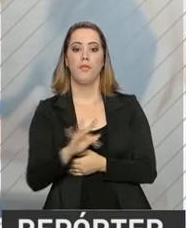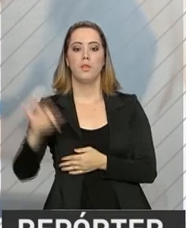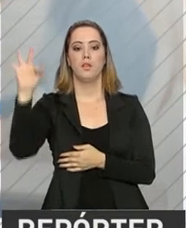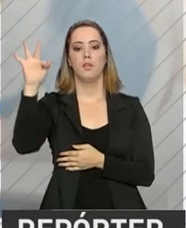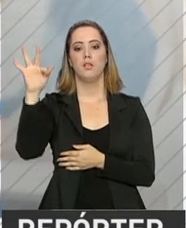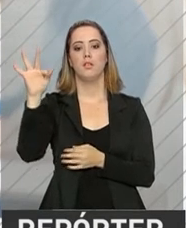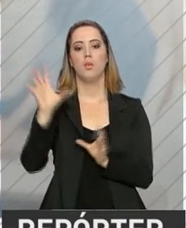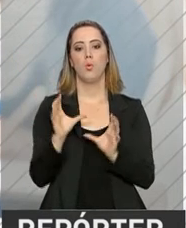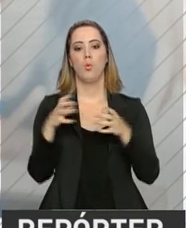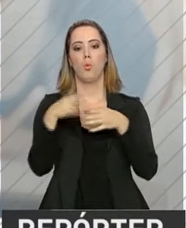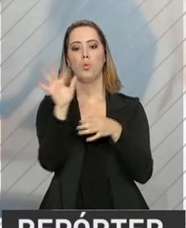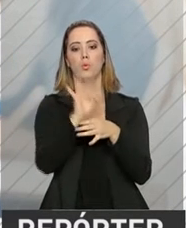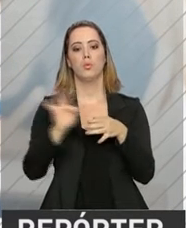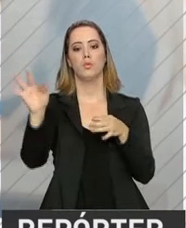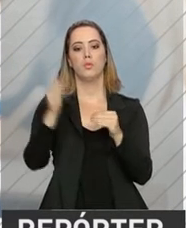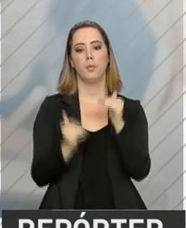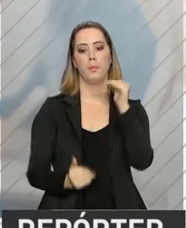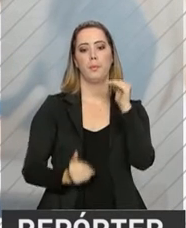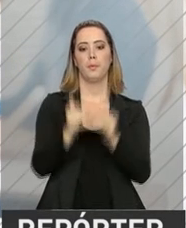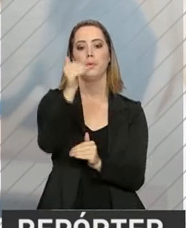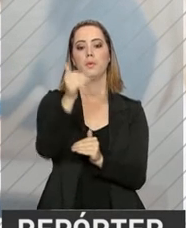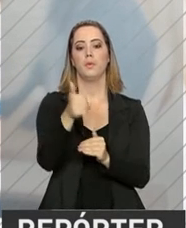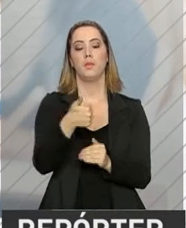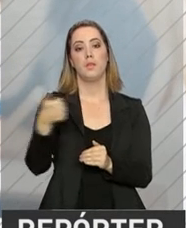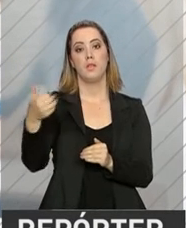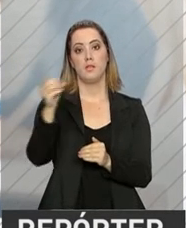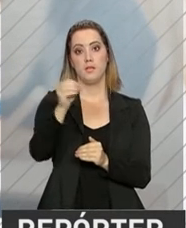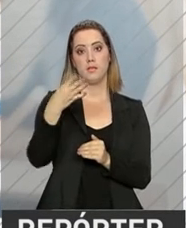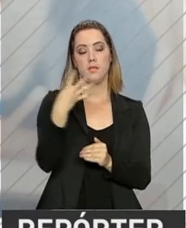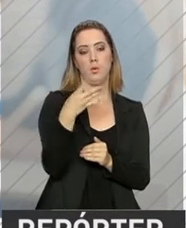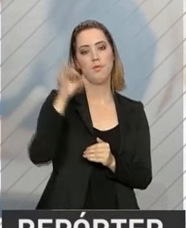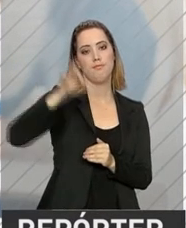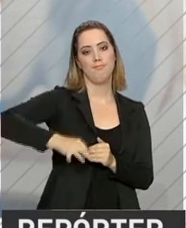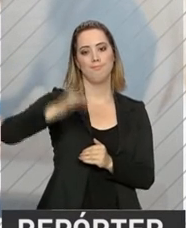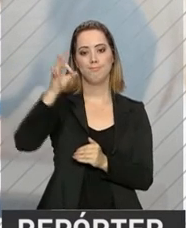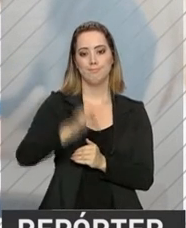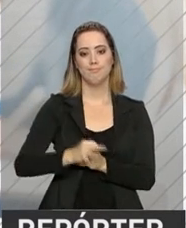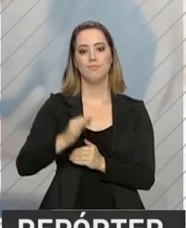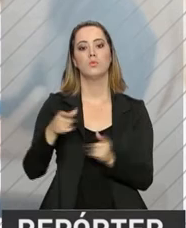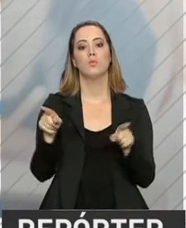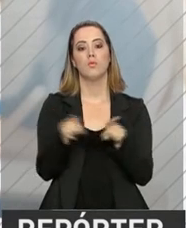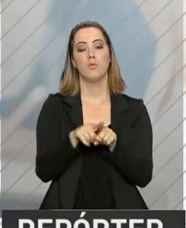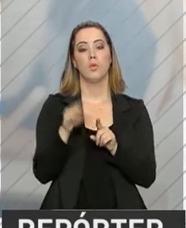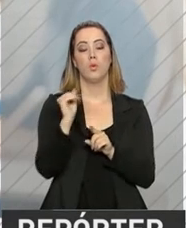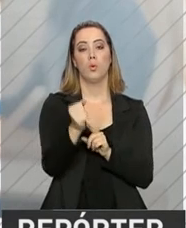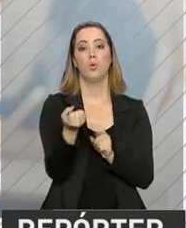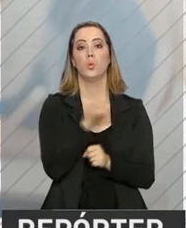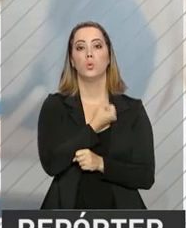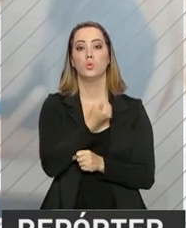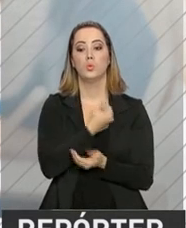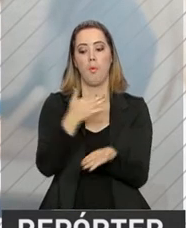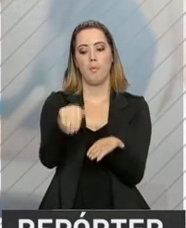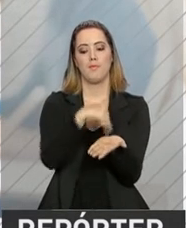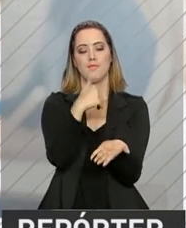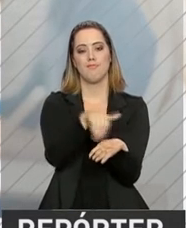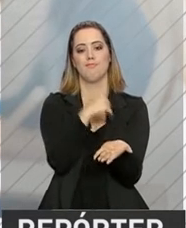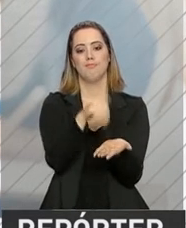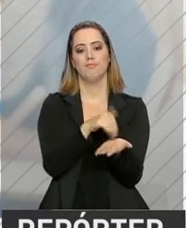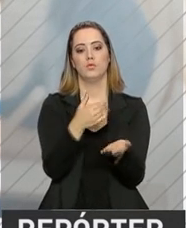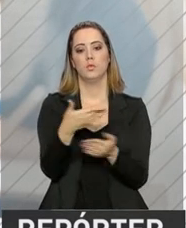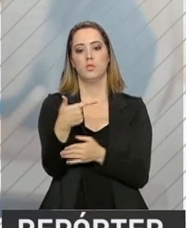instituições de ensino superior públicas com um aumento de 64% no número de matrículas entre